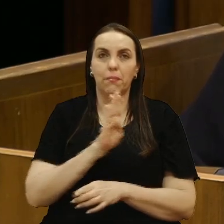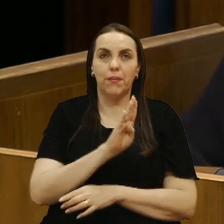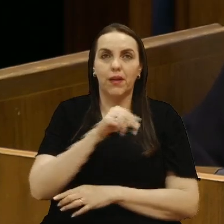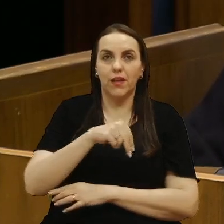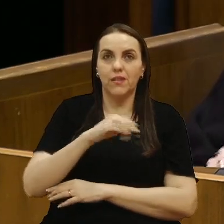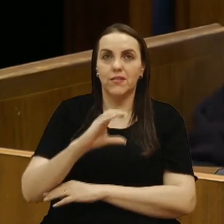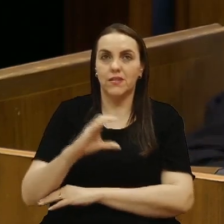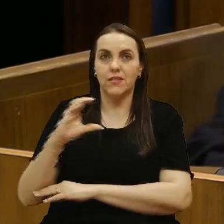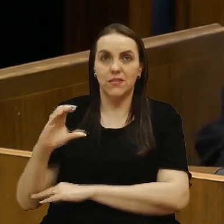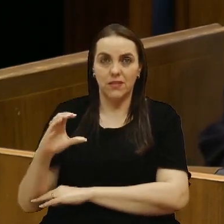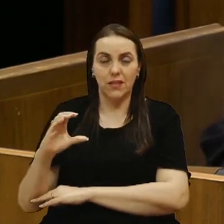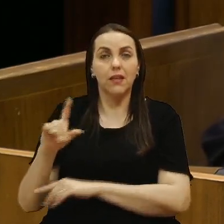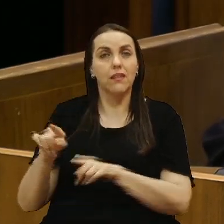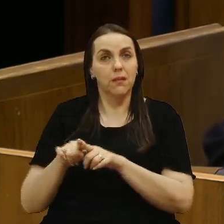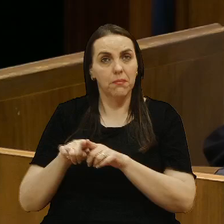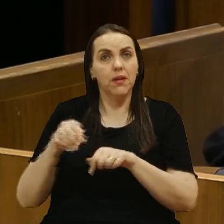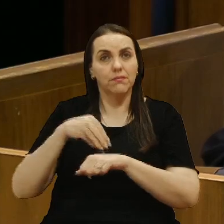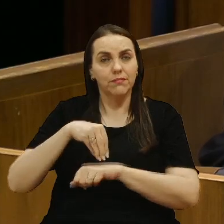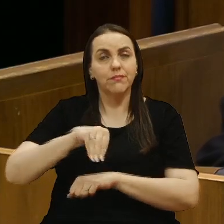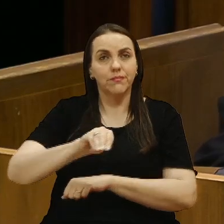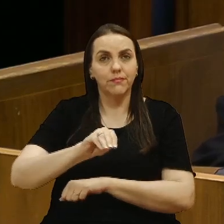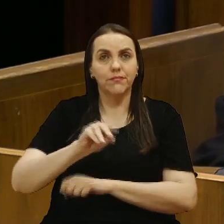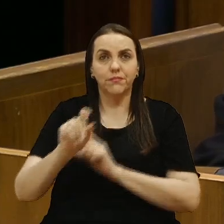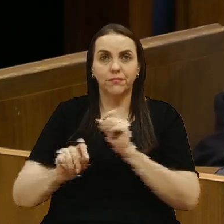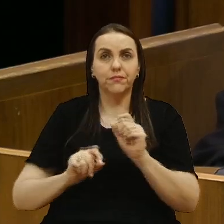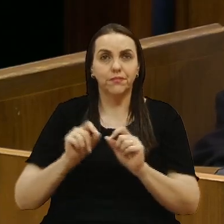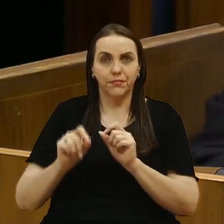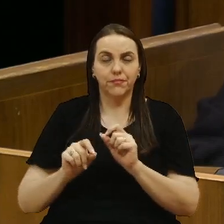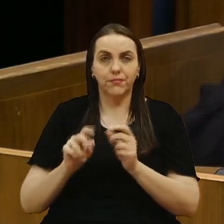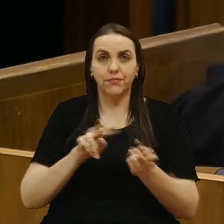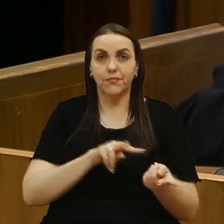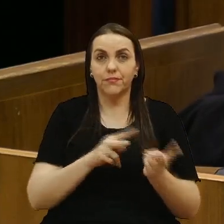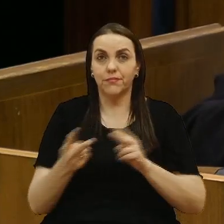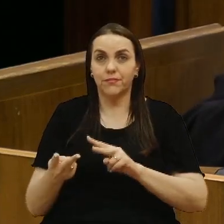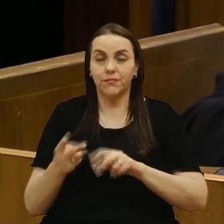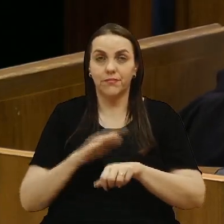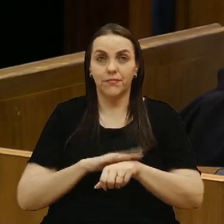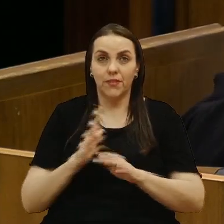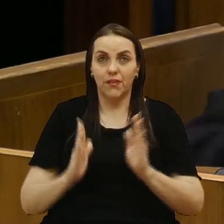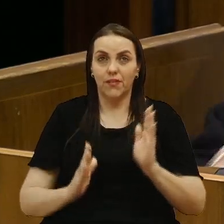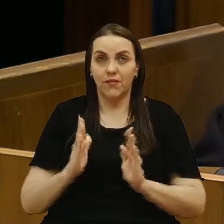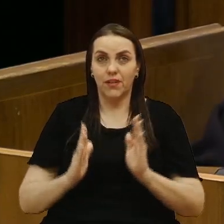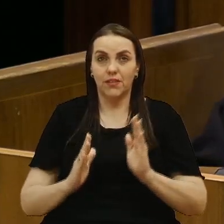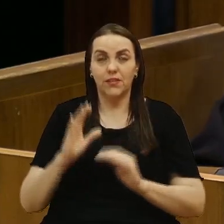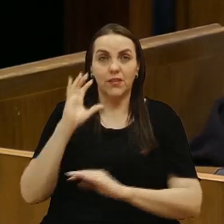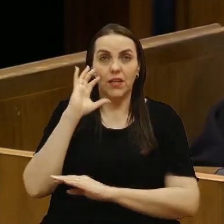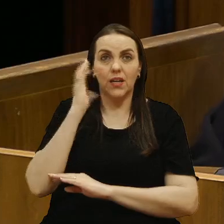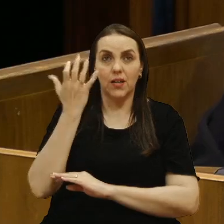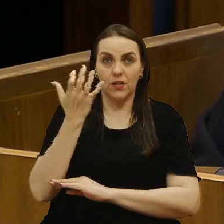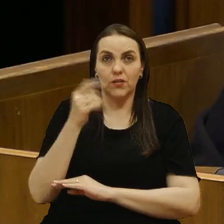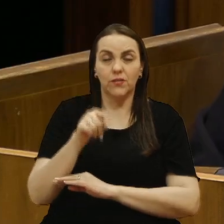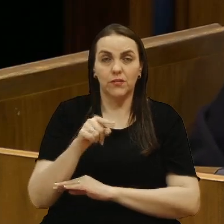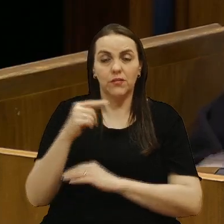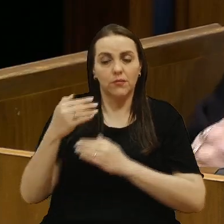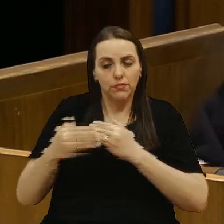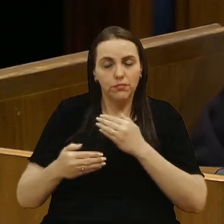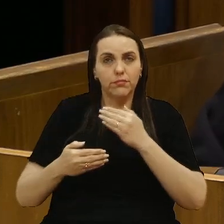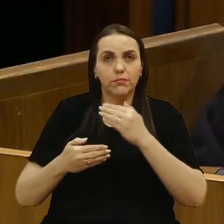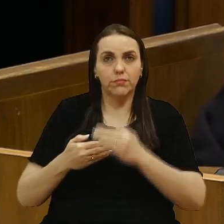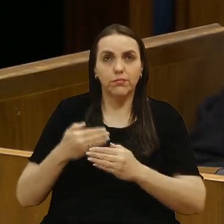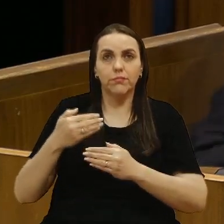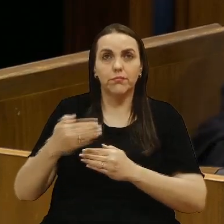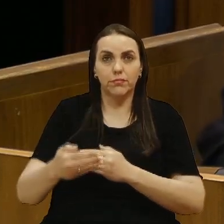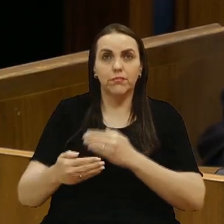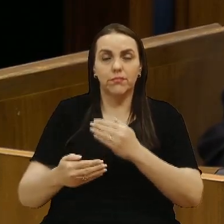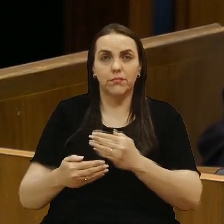Curricular recomenda que as transições entre etapas ocorram de maneira gradual,